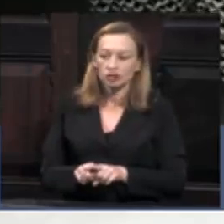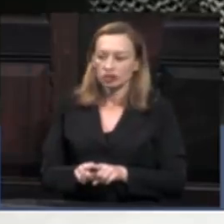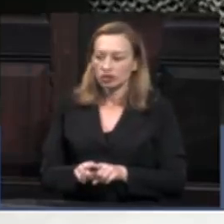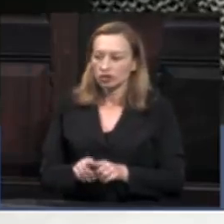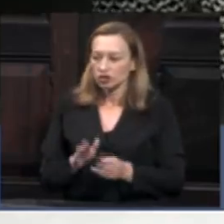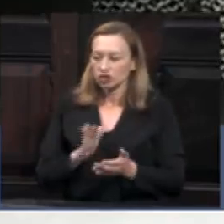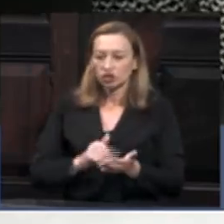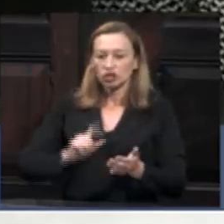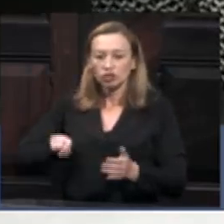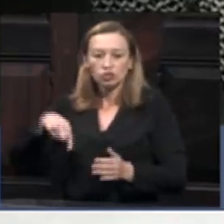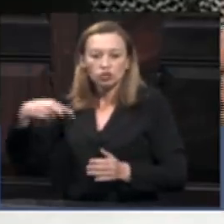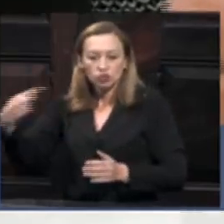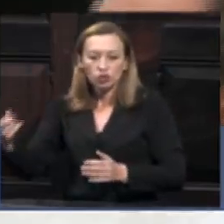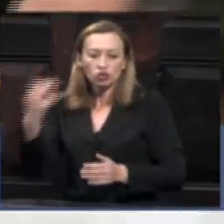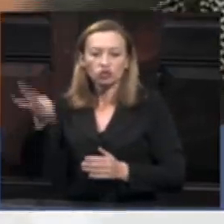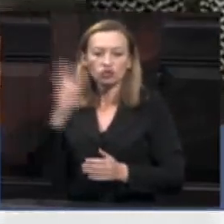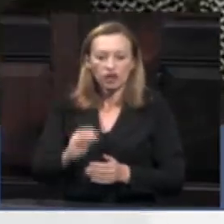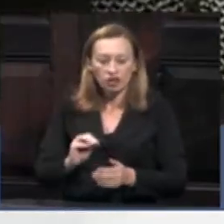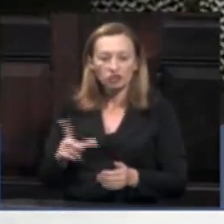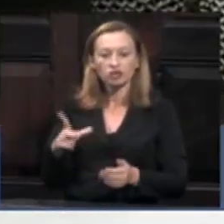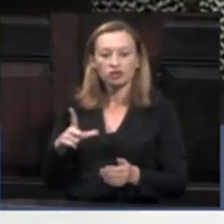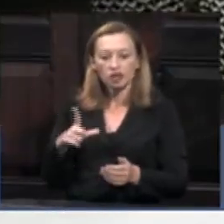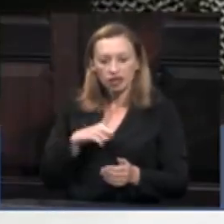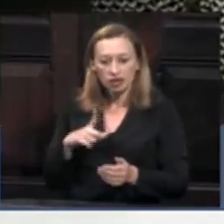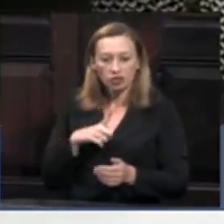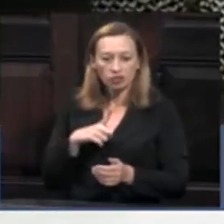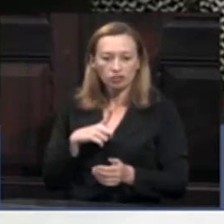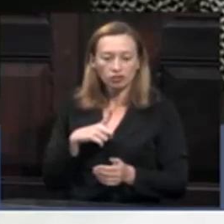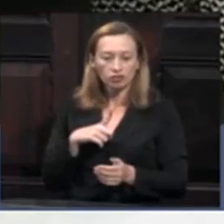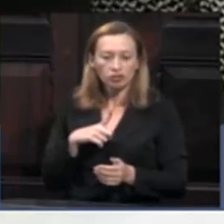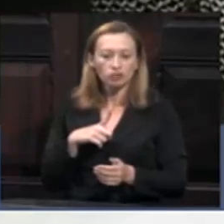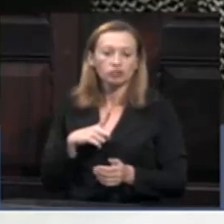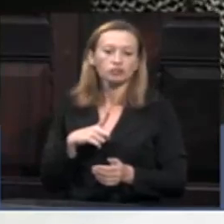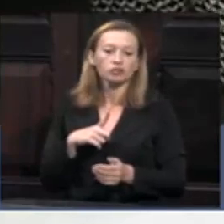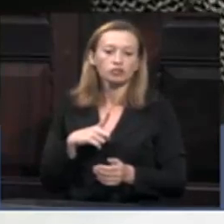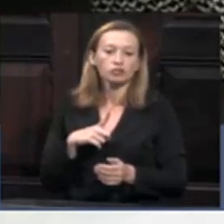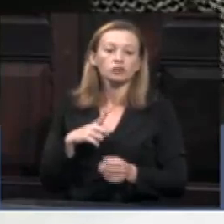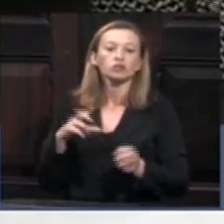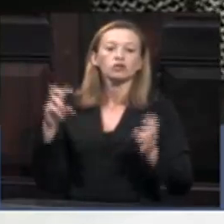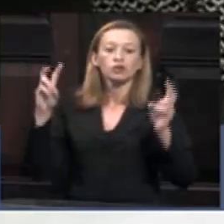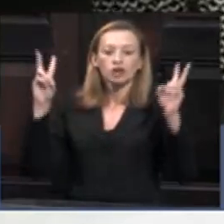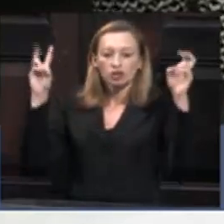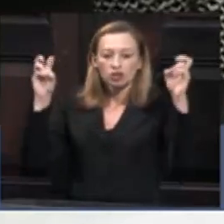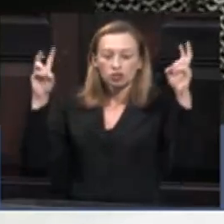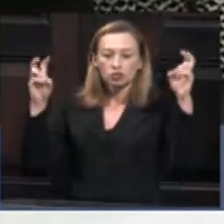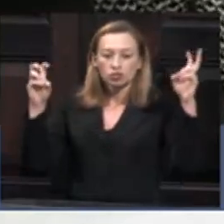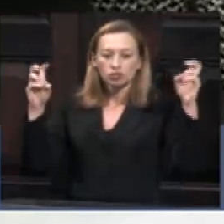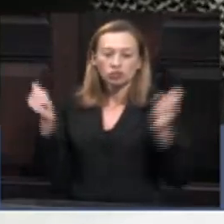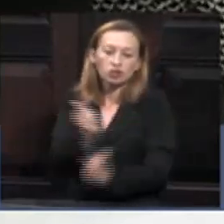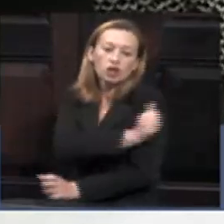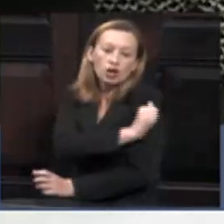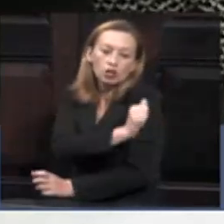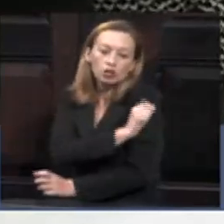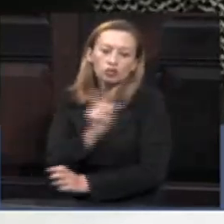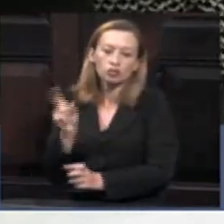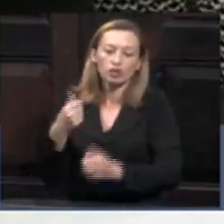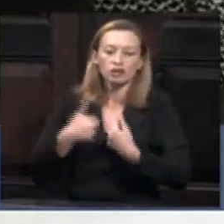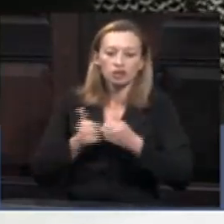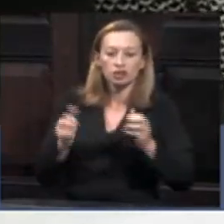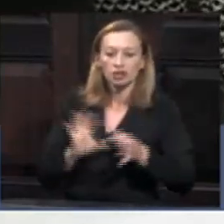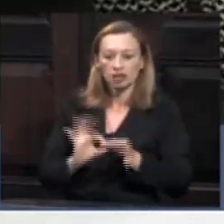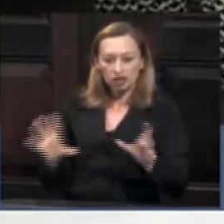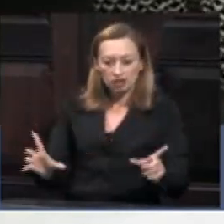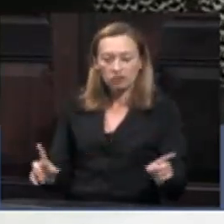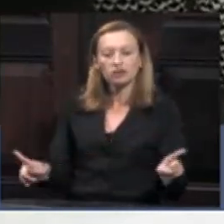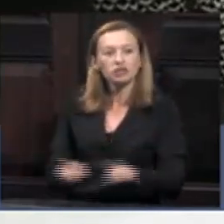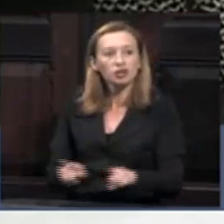os próximos vetos que virão, como a questão dos estudantes, o passe livre, assim